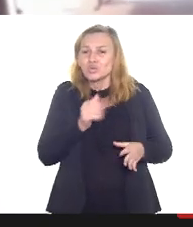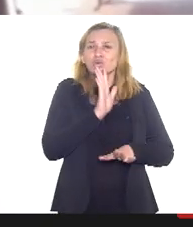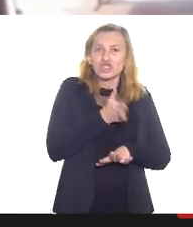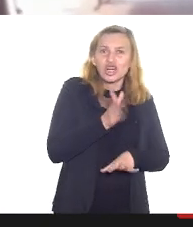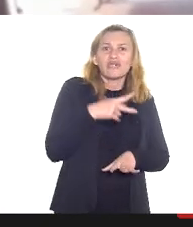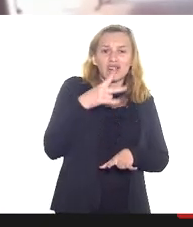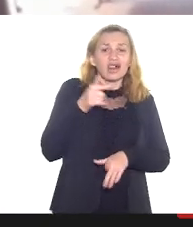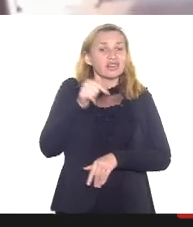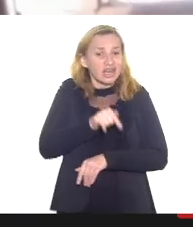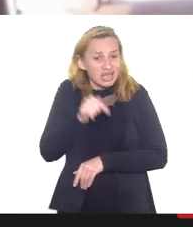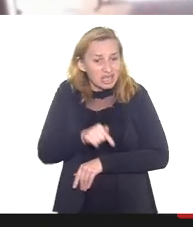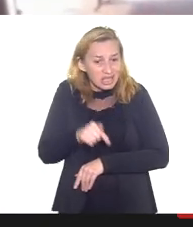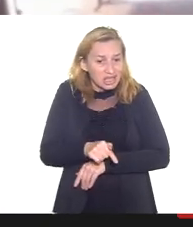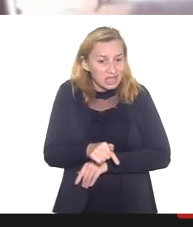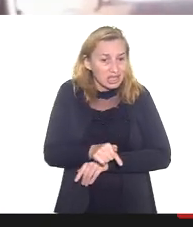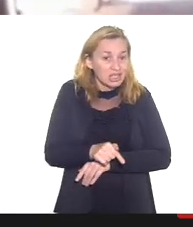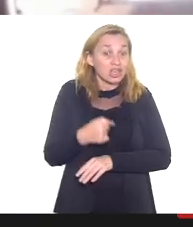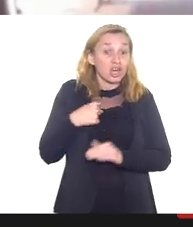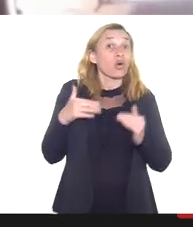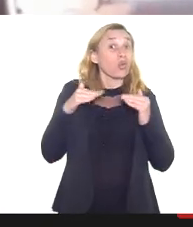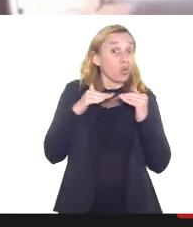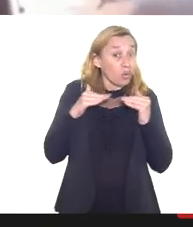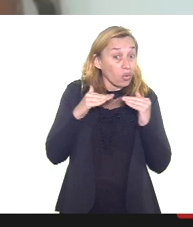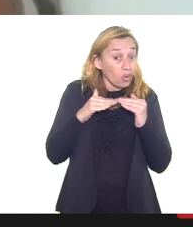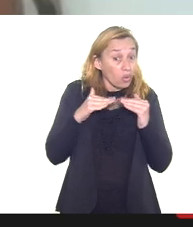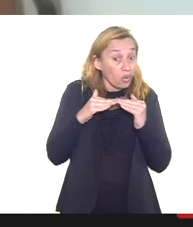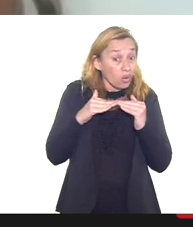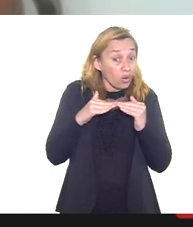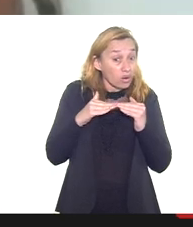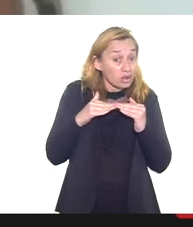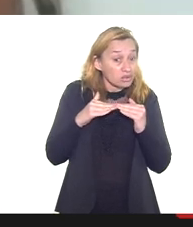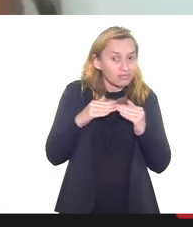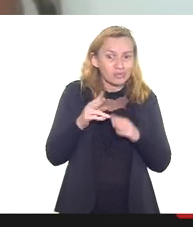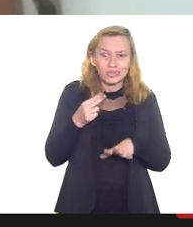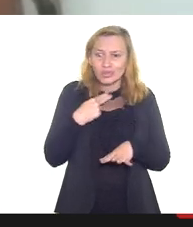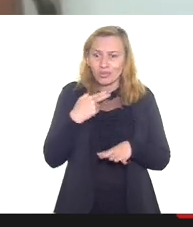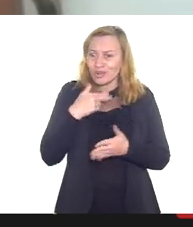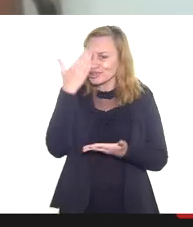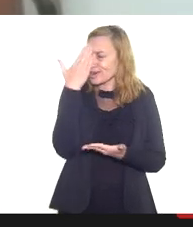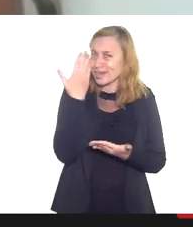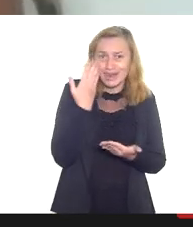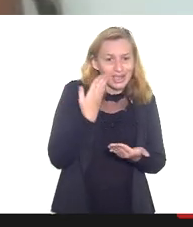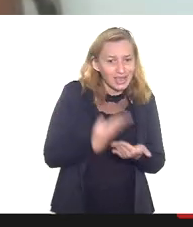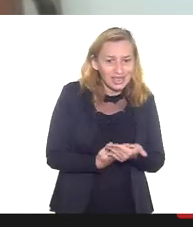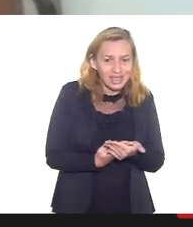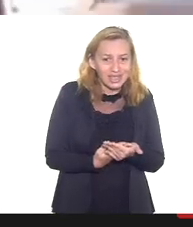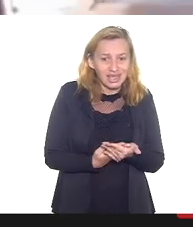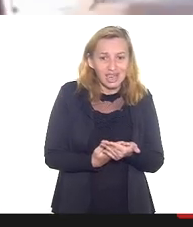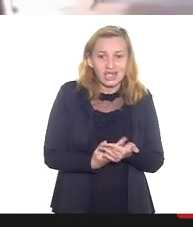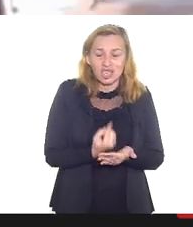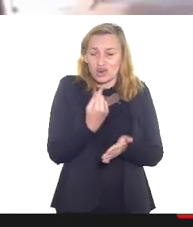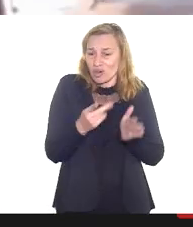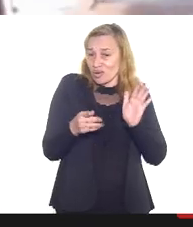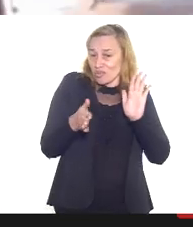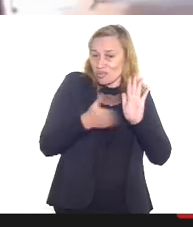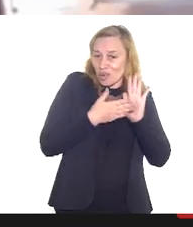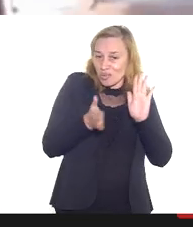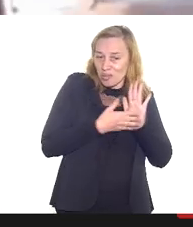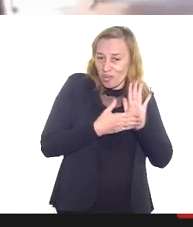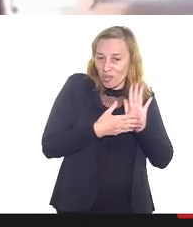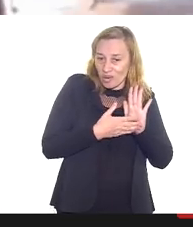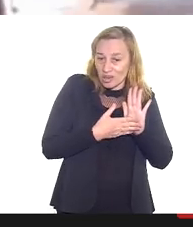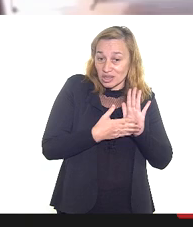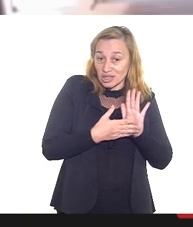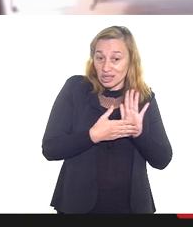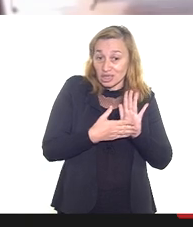dito aqui, que eu concordo, a gente não pode acreditar numa proposta que está defendendo a